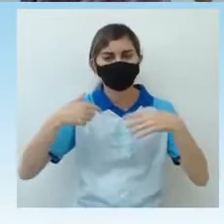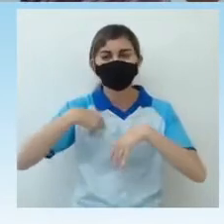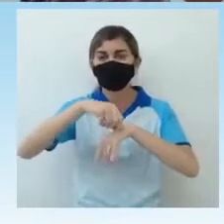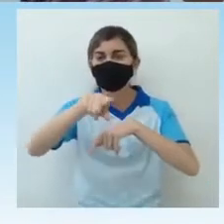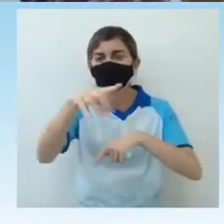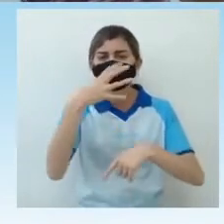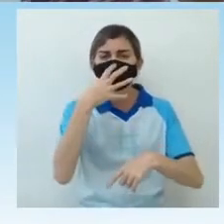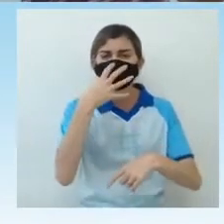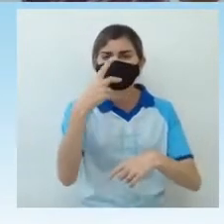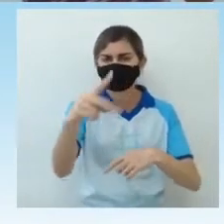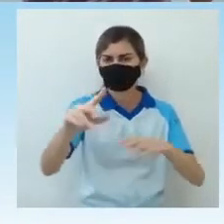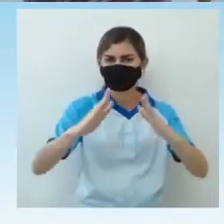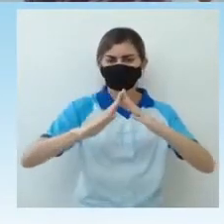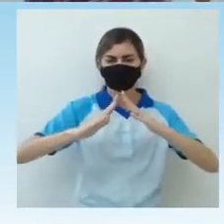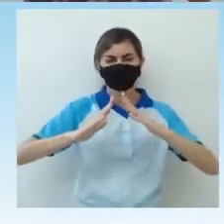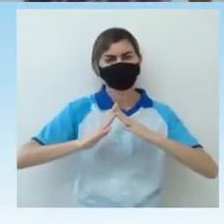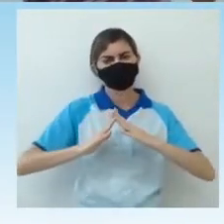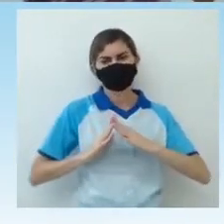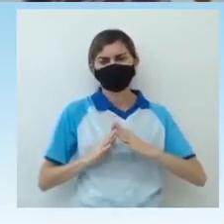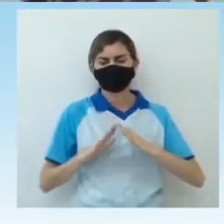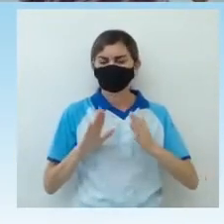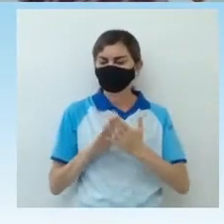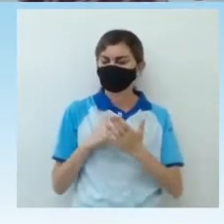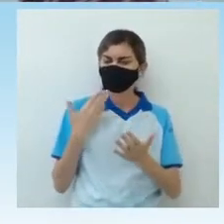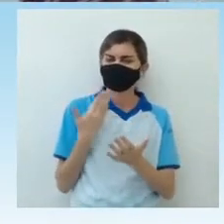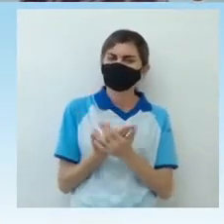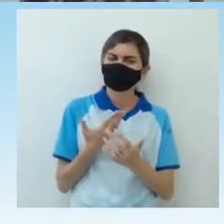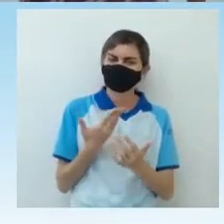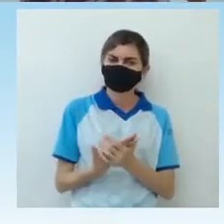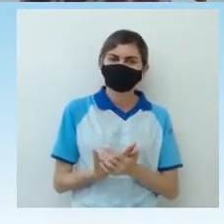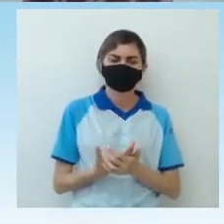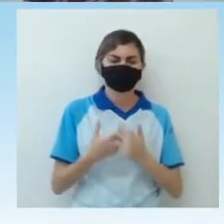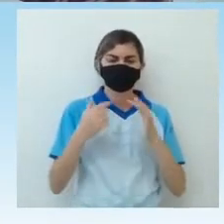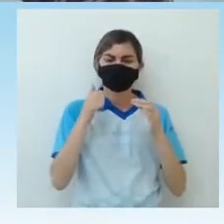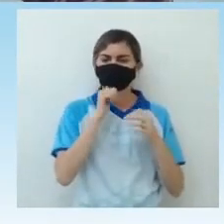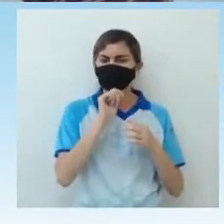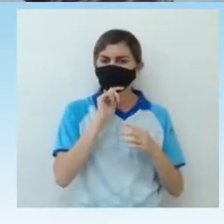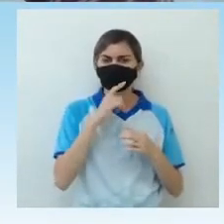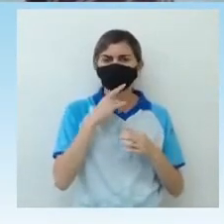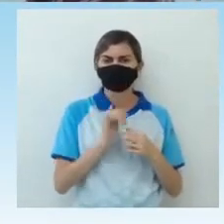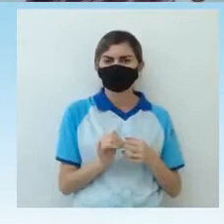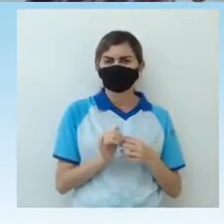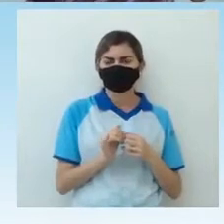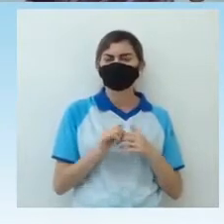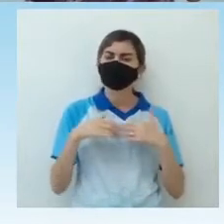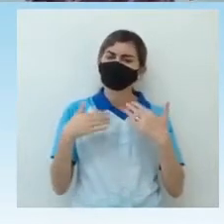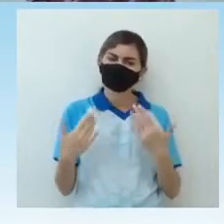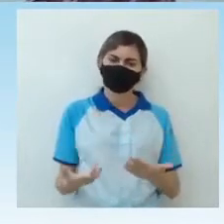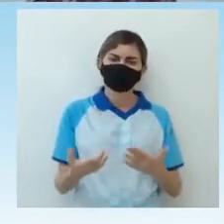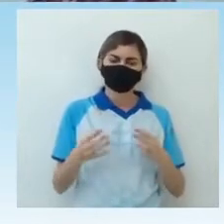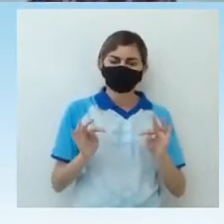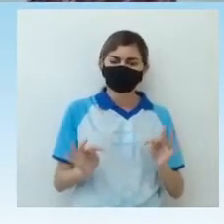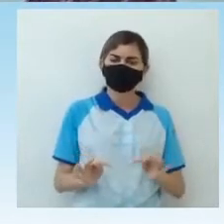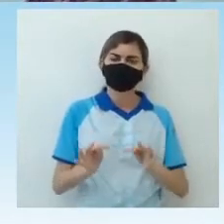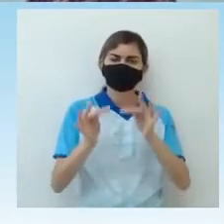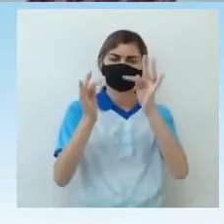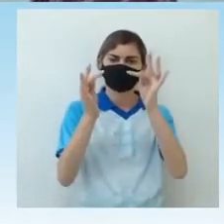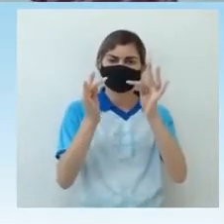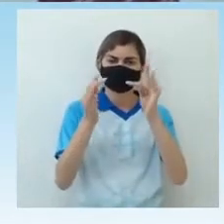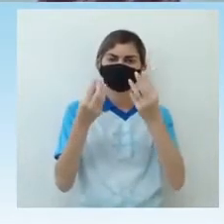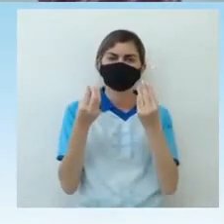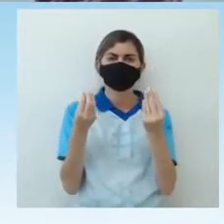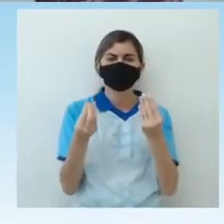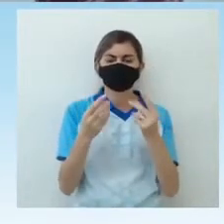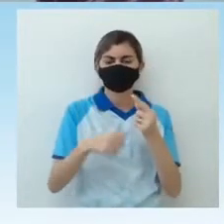você assista aí da sua casa, da sua escola, da casa dos seus pais, dos seus parentes. Isso é o aparato tecnológico. Para